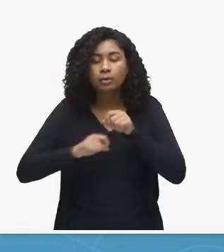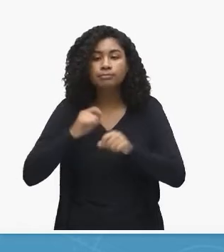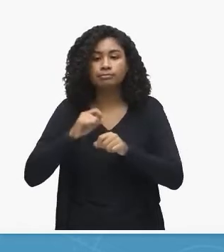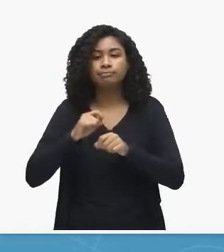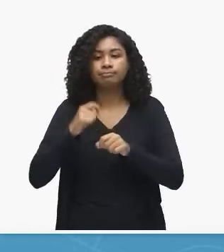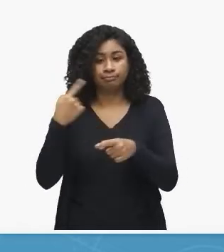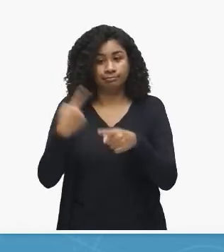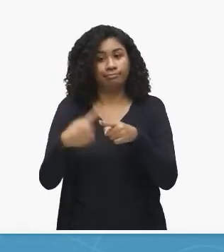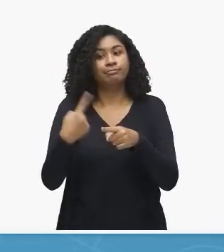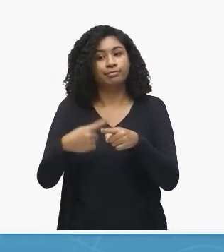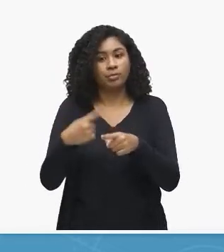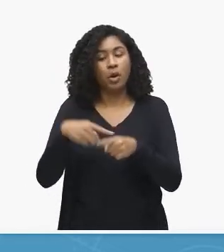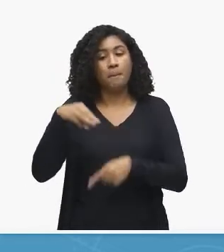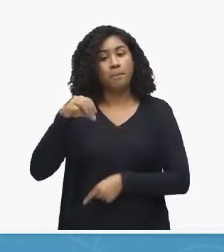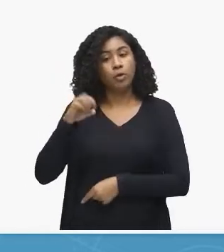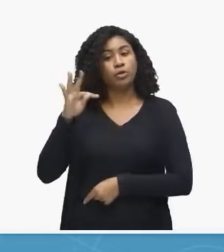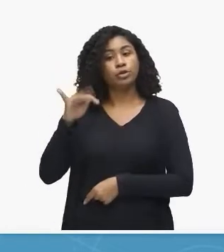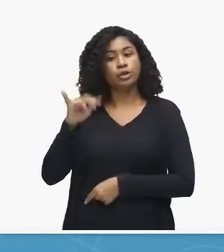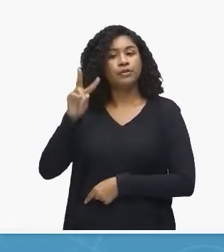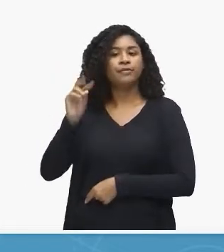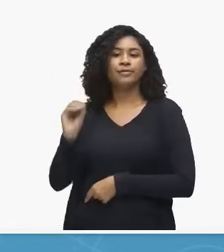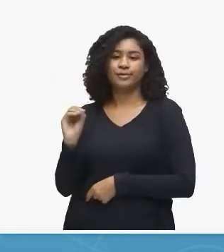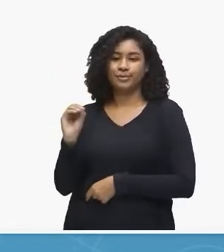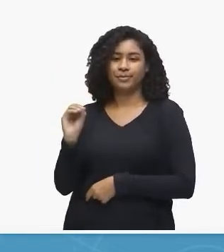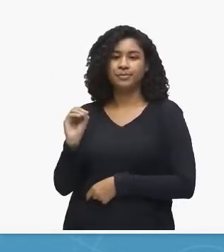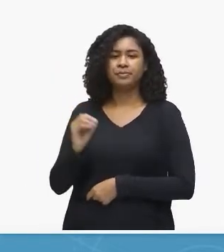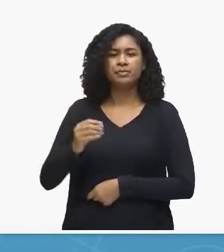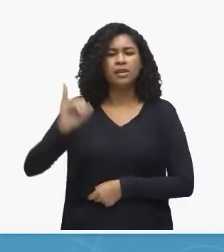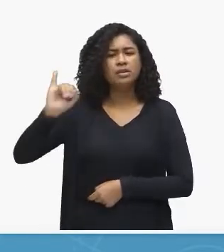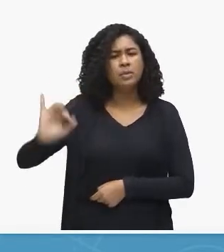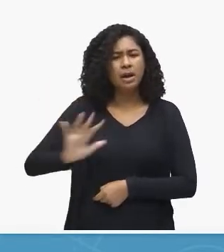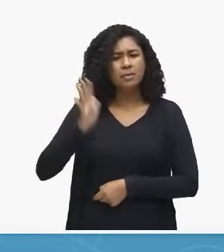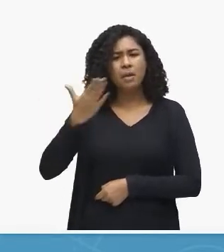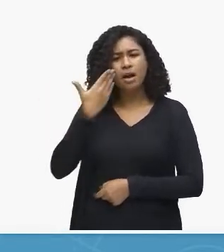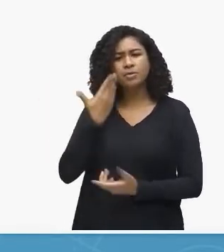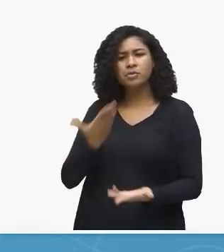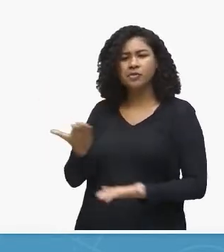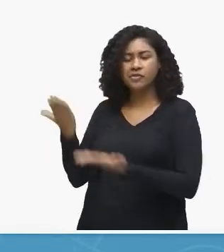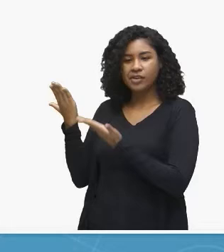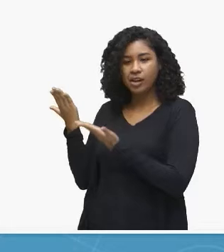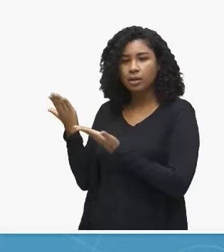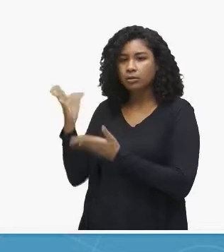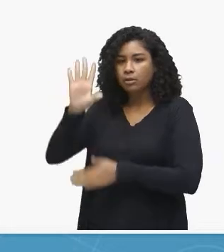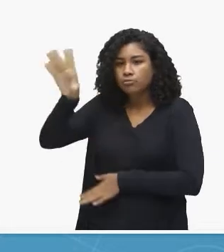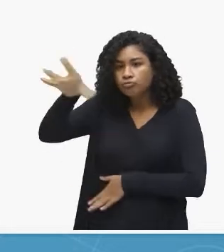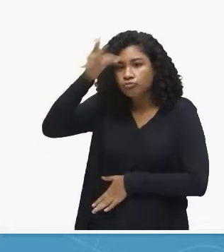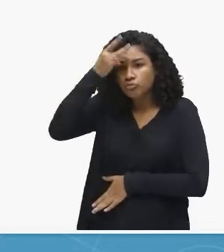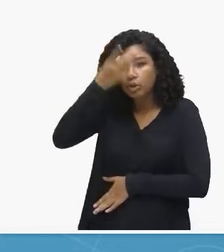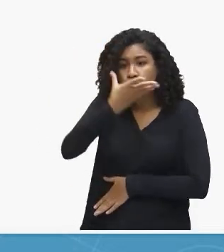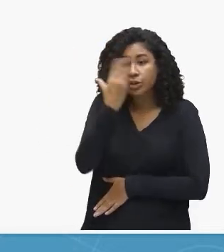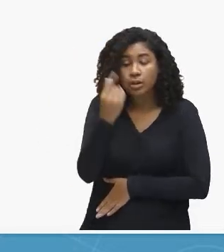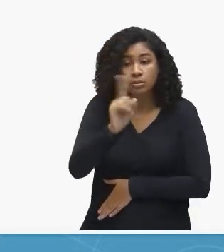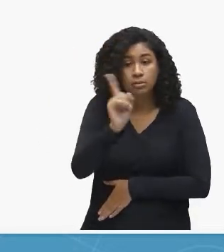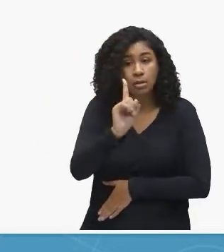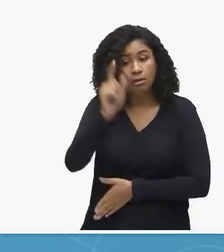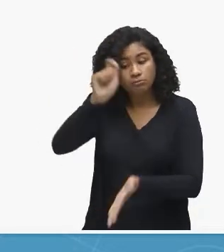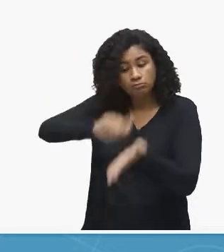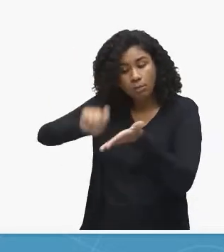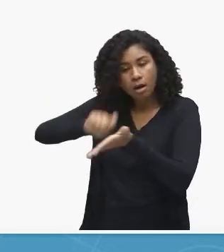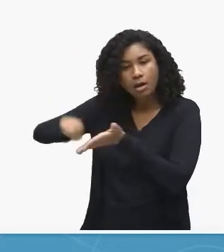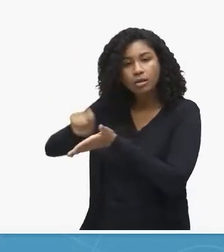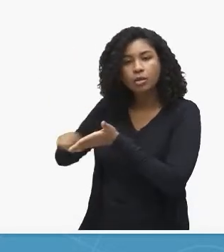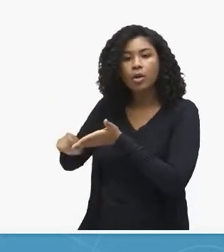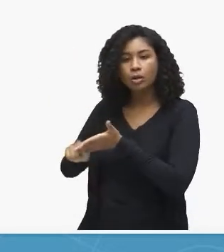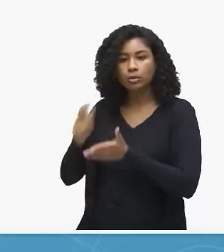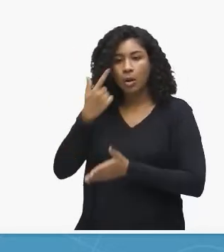nossa aula. Eu trouxe para vocês uma imagem, né, para vocês fixarem bem e não esquecerem, anotarem aí a formação